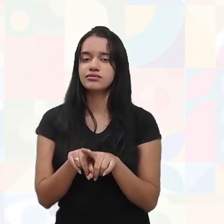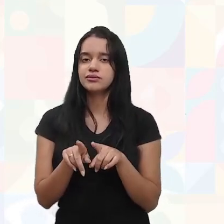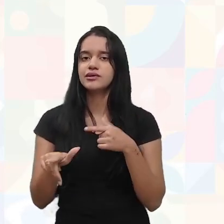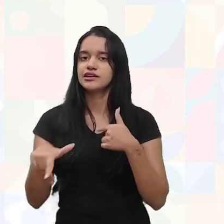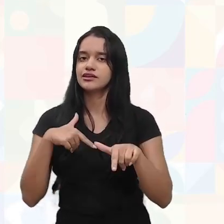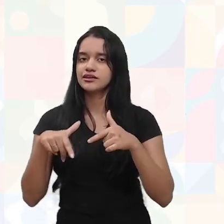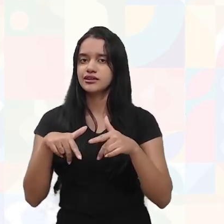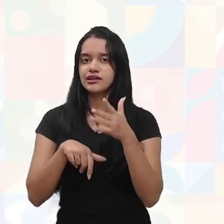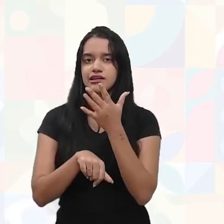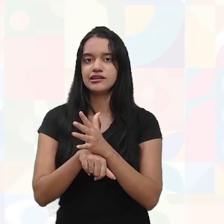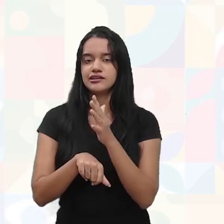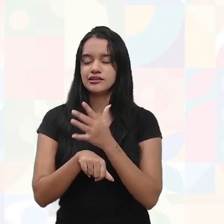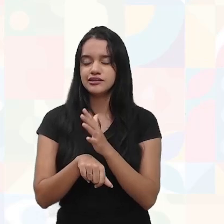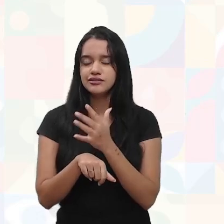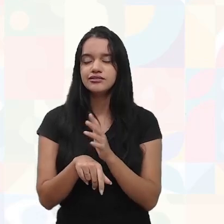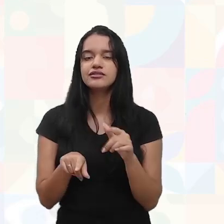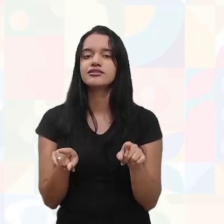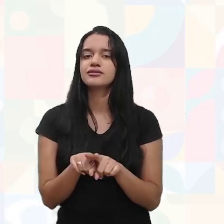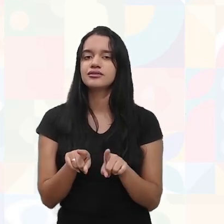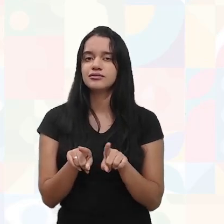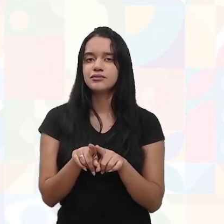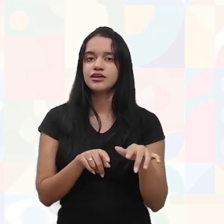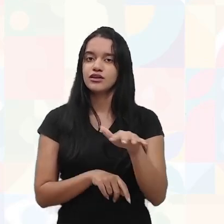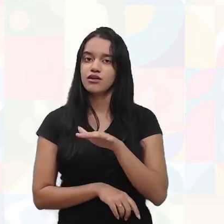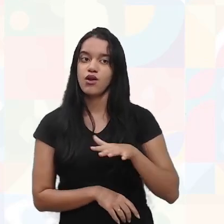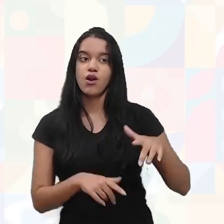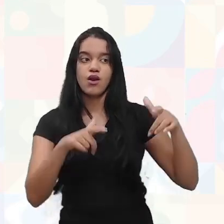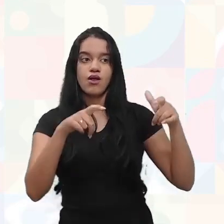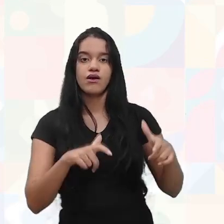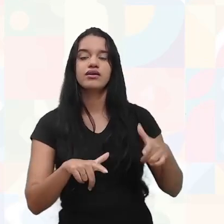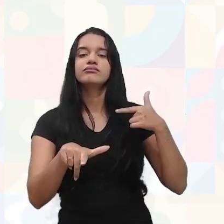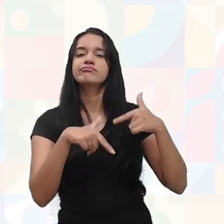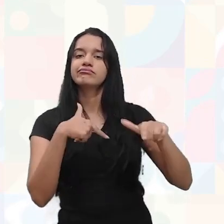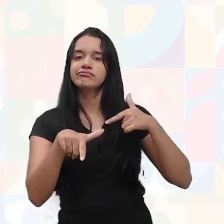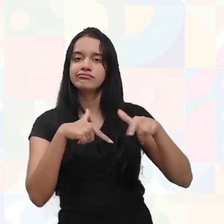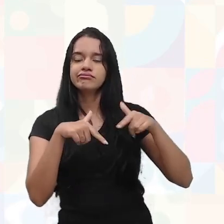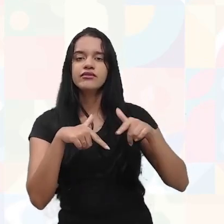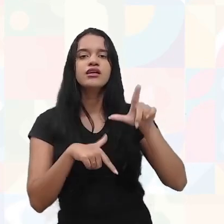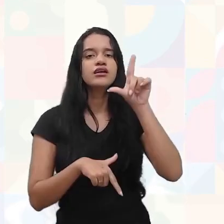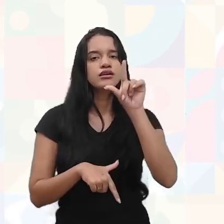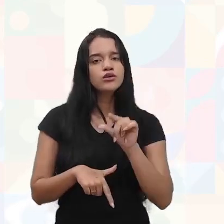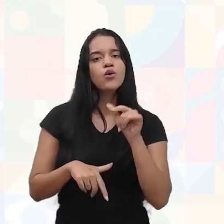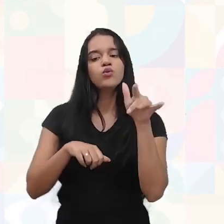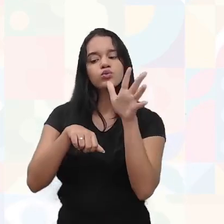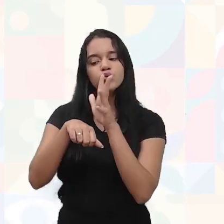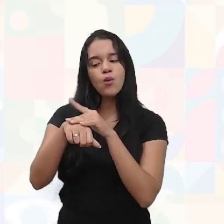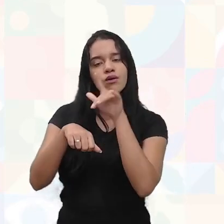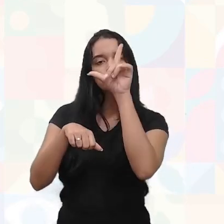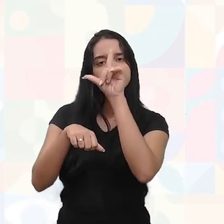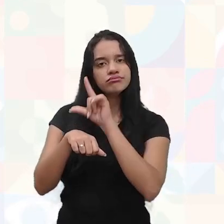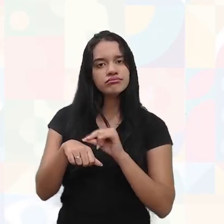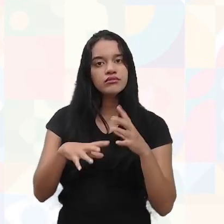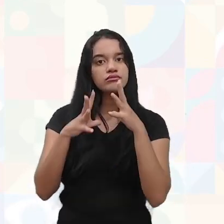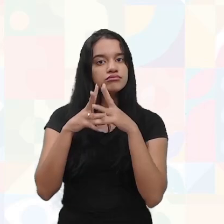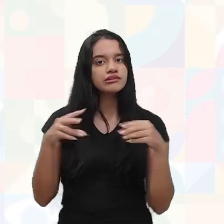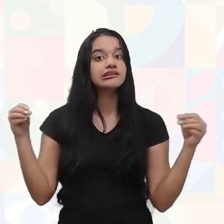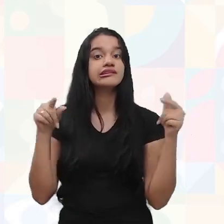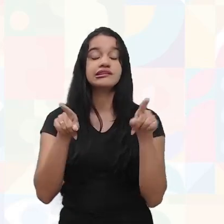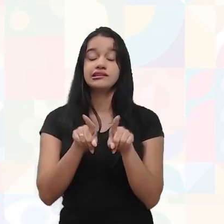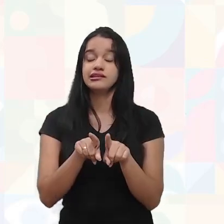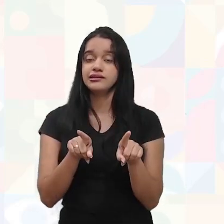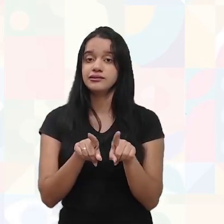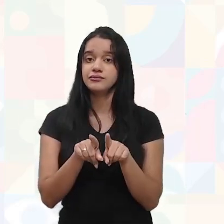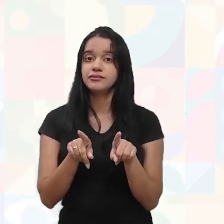de atividades e tarefas no seu local de trabalho, reduzindo assim a frequência de doenças ocupacionais e a gravidade